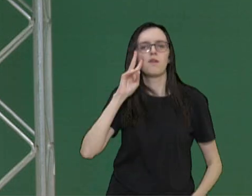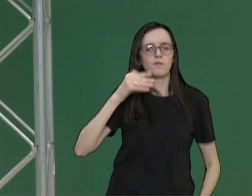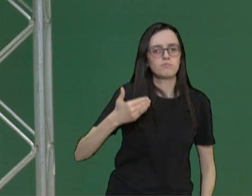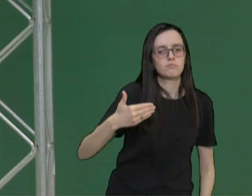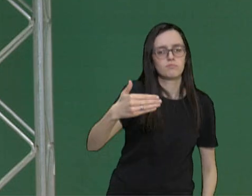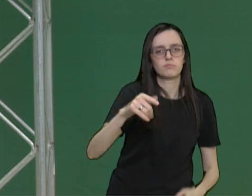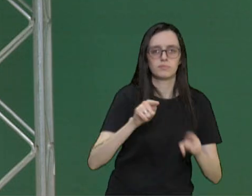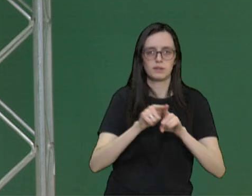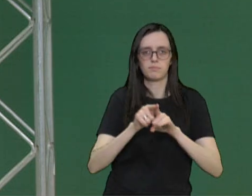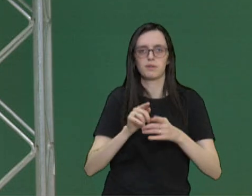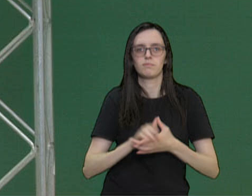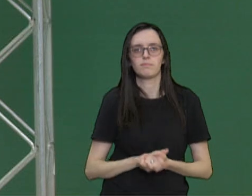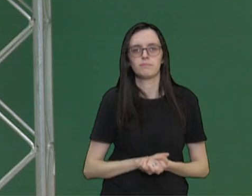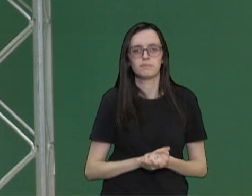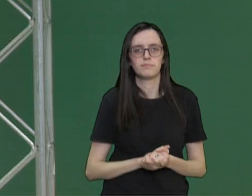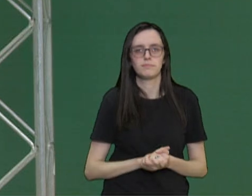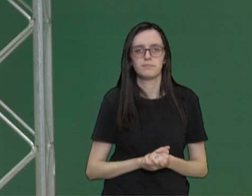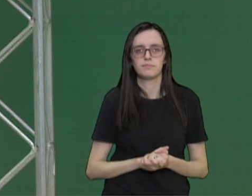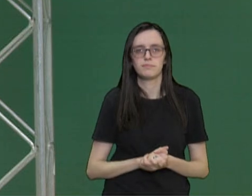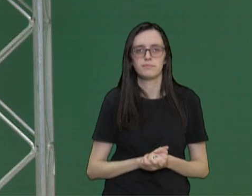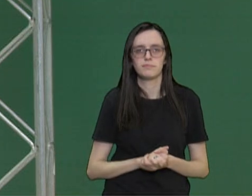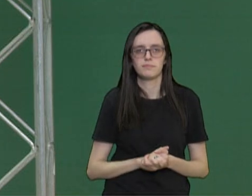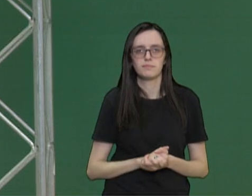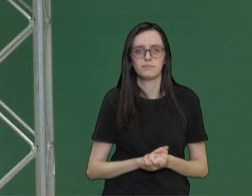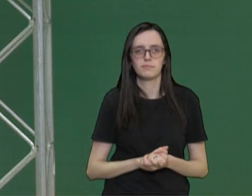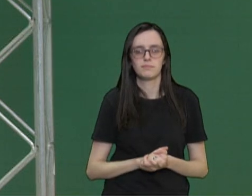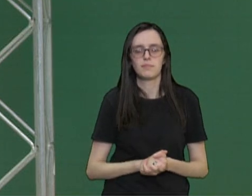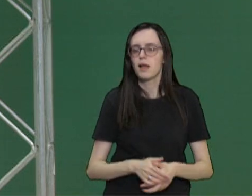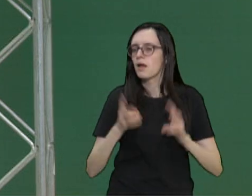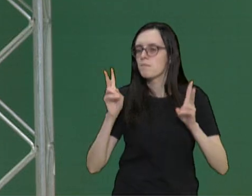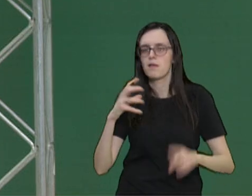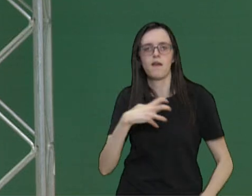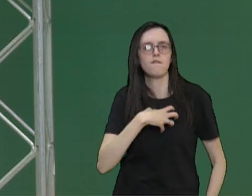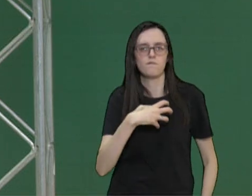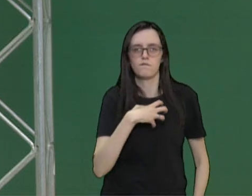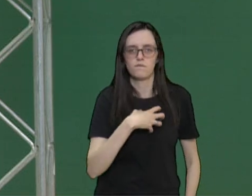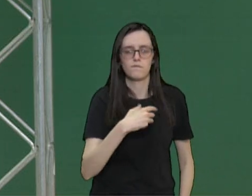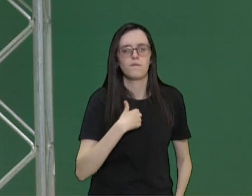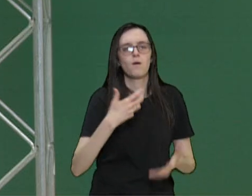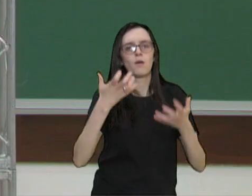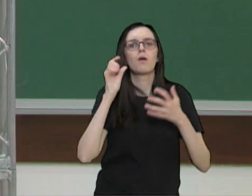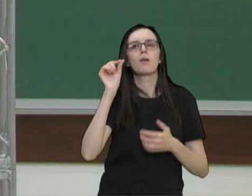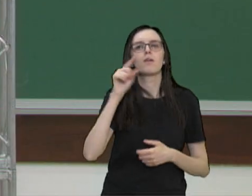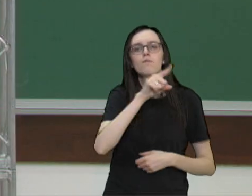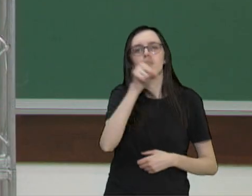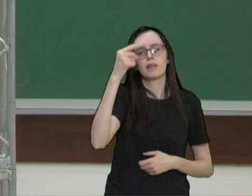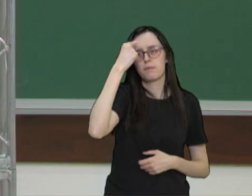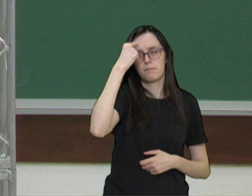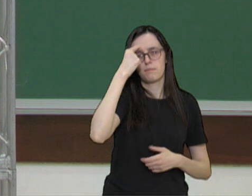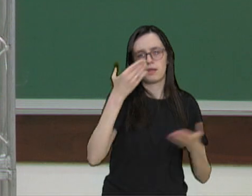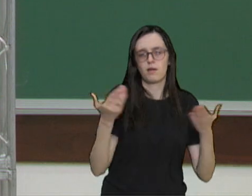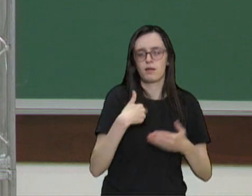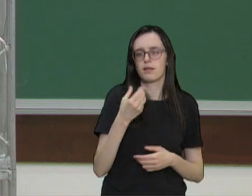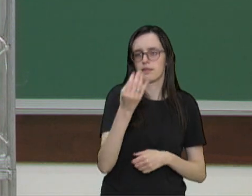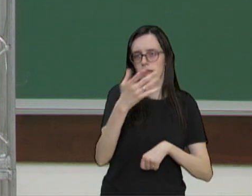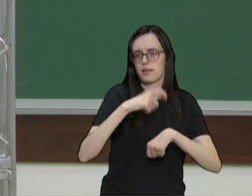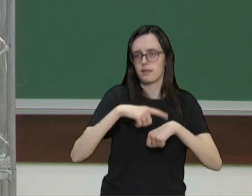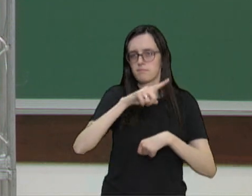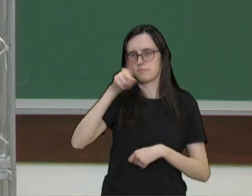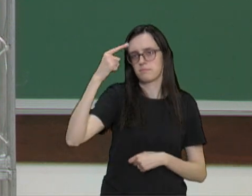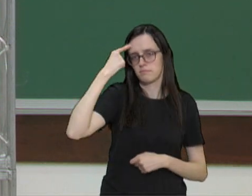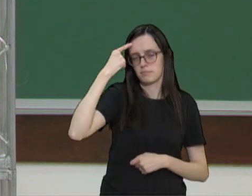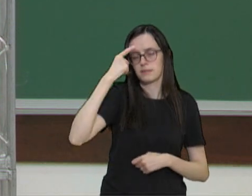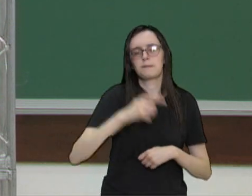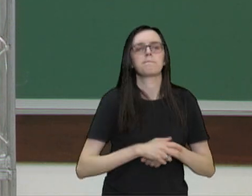para frente. Tá? Da mesma forma, eu quero que vocês pensem agora, vou dar um tempinho para vocês